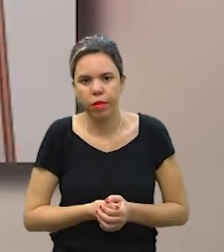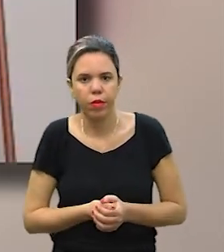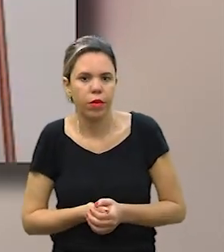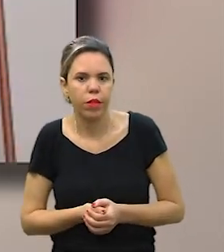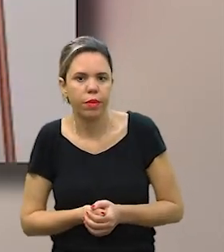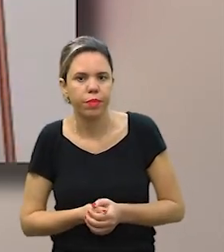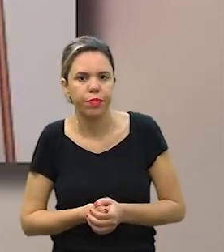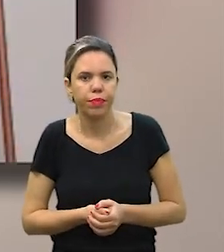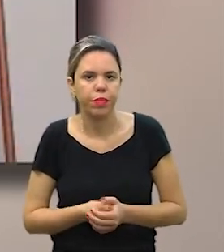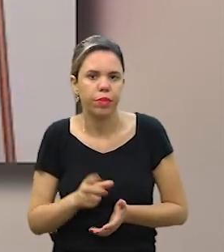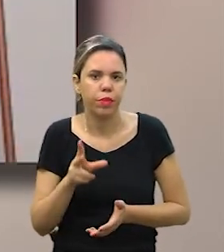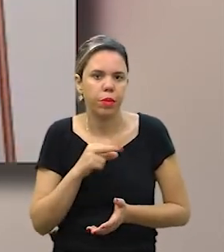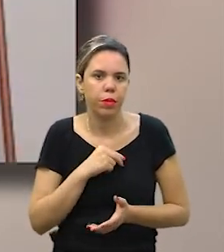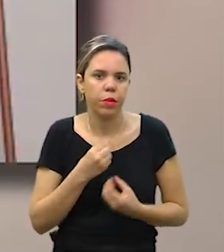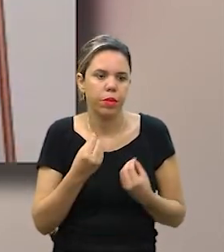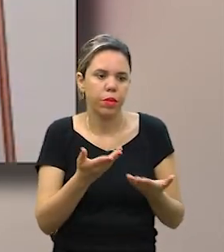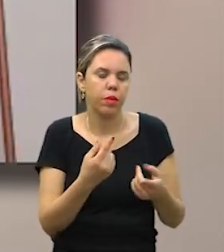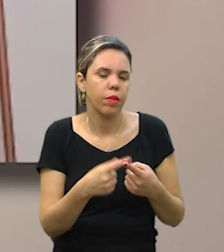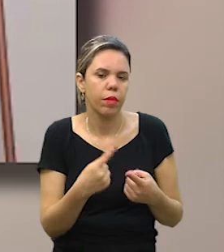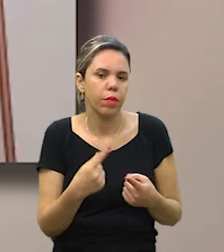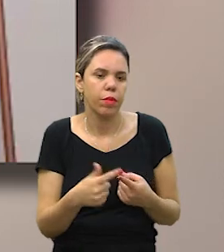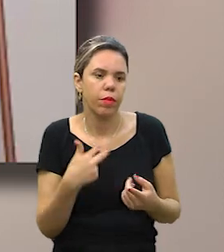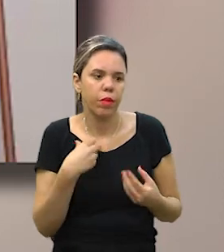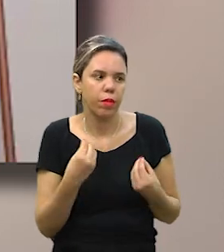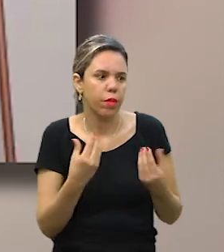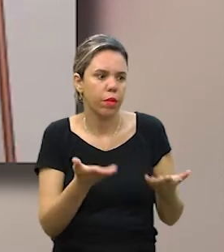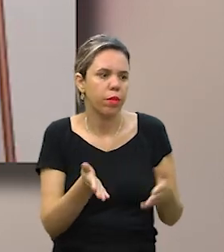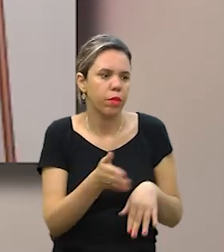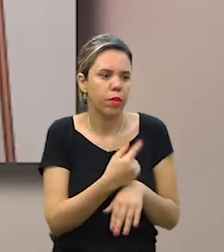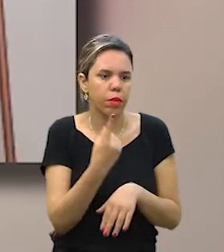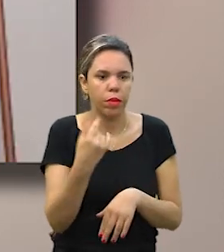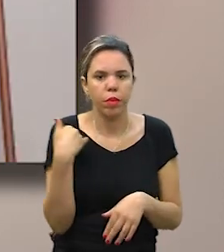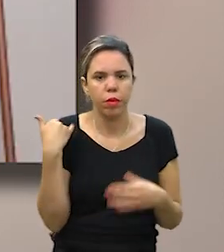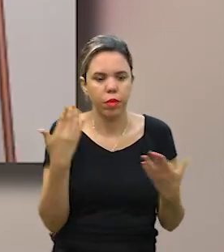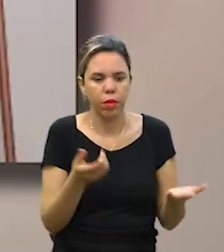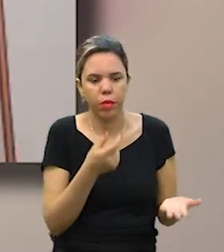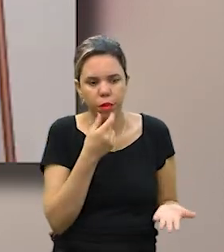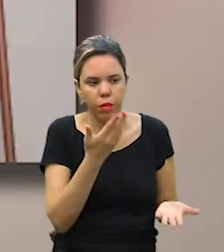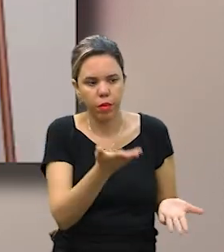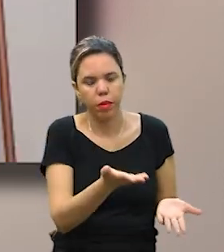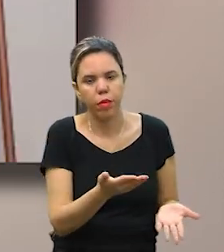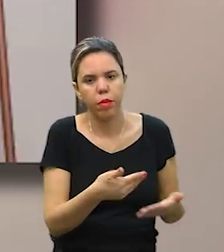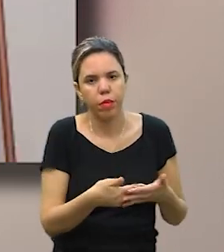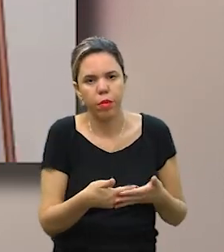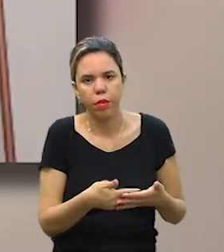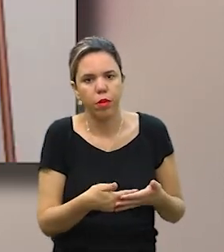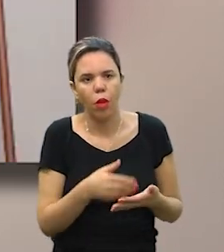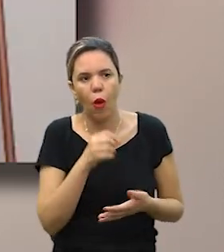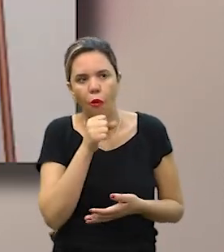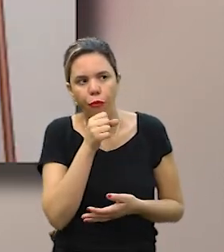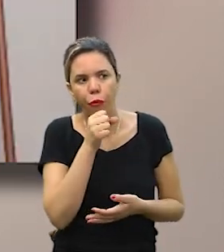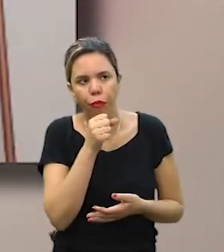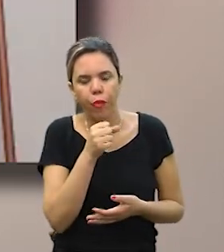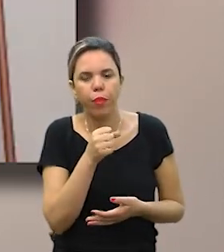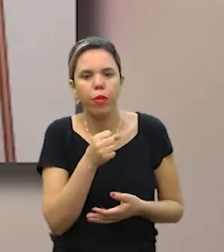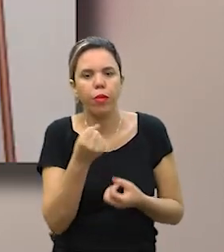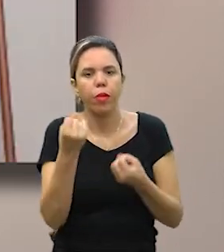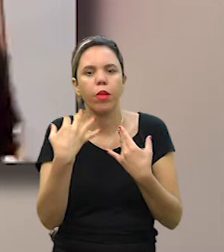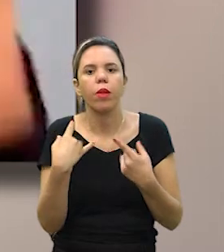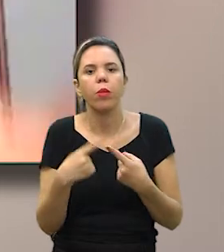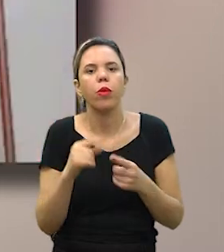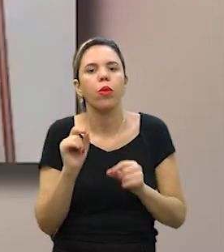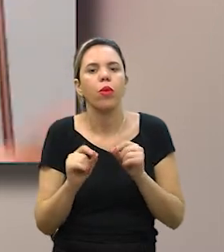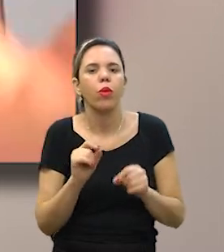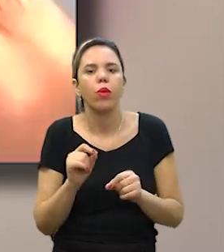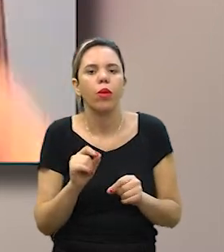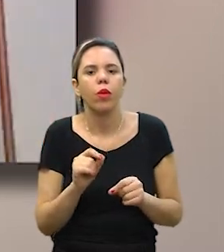de maisena. Nossa, mas por que eu não posso dar antes de 1 ano essa bolacha para o bebê ficar lá chupando? Me conta